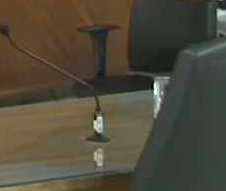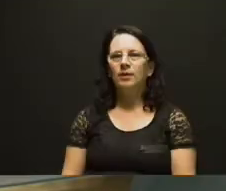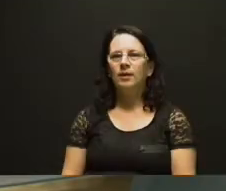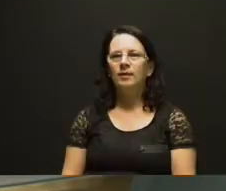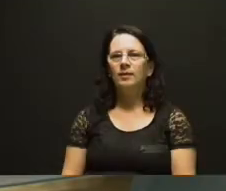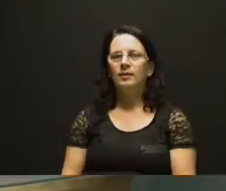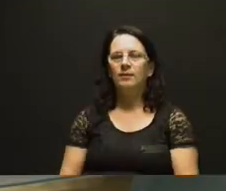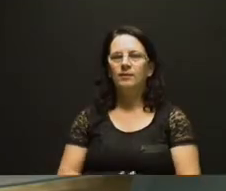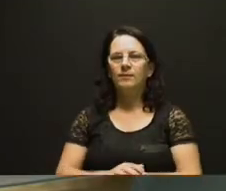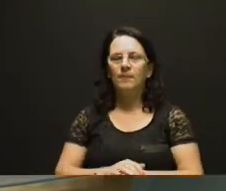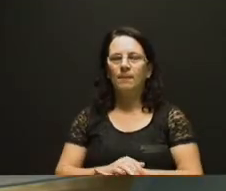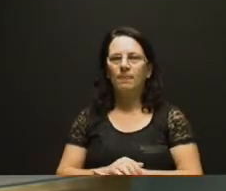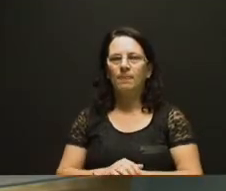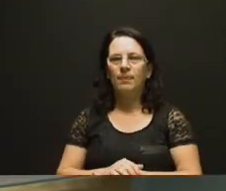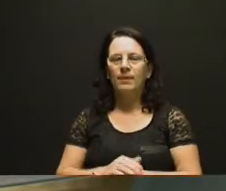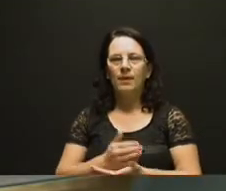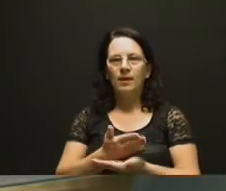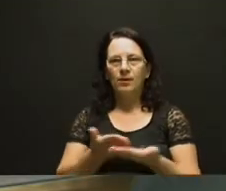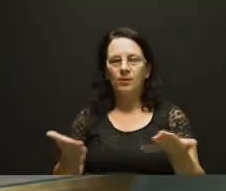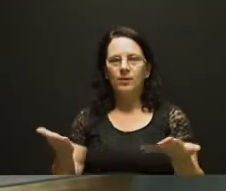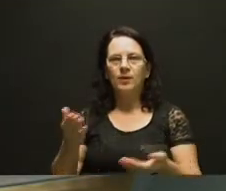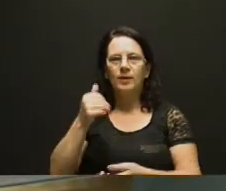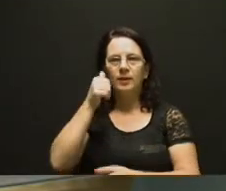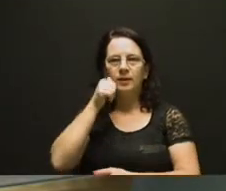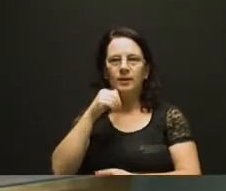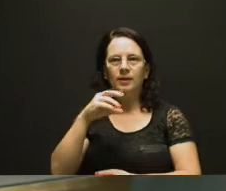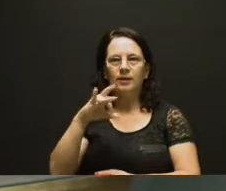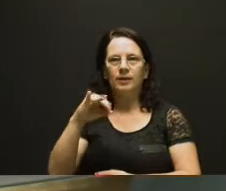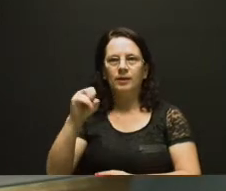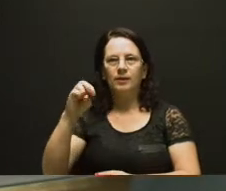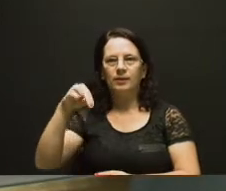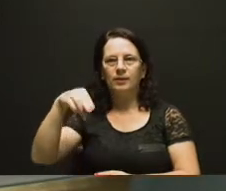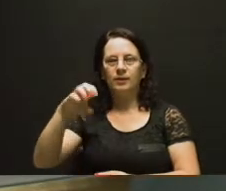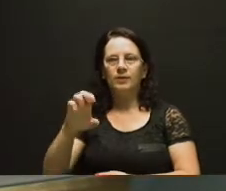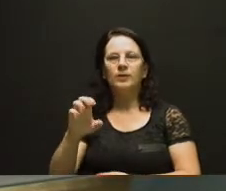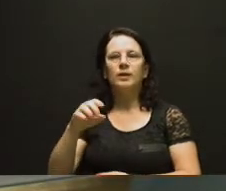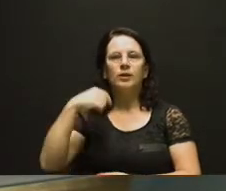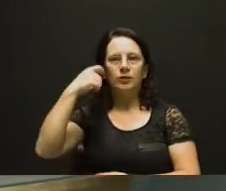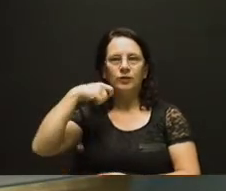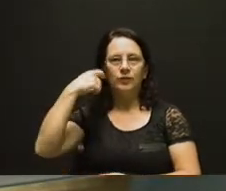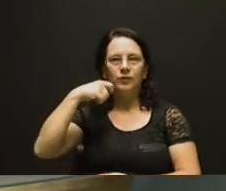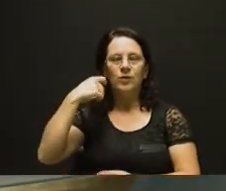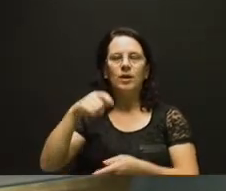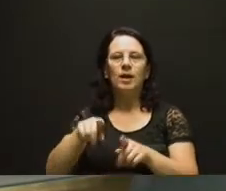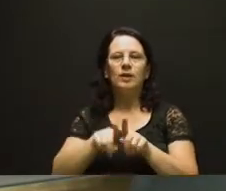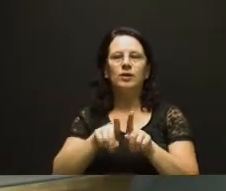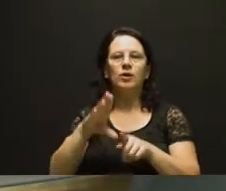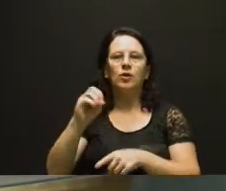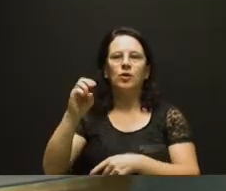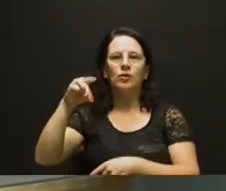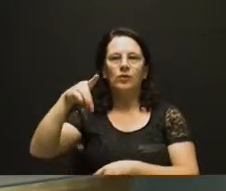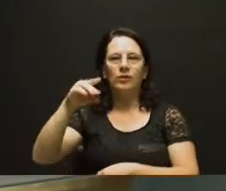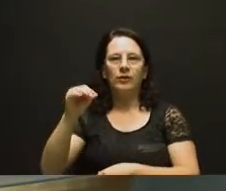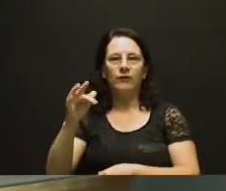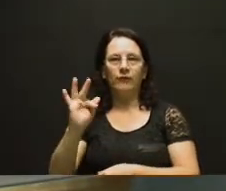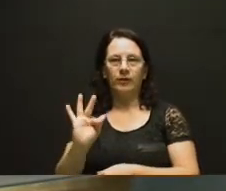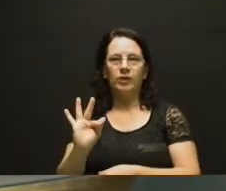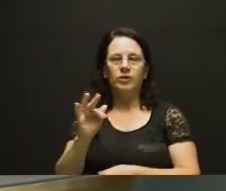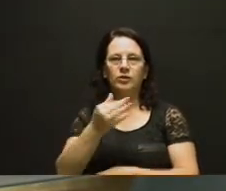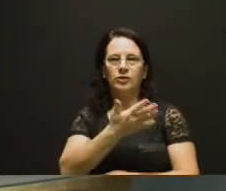estaremos passando para a doutora cristiane samary diogo que é advogado e vice-presidente do condefi de santos